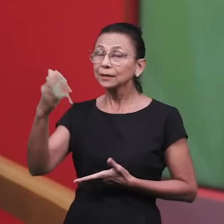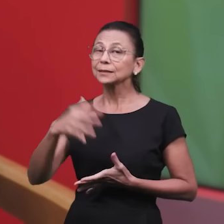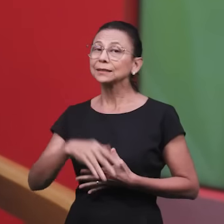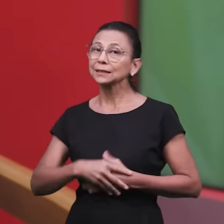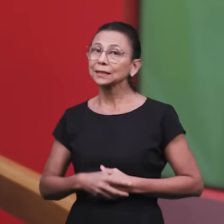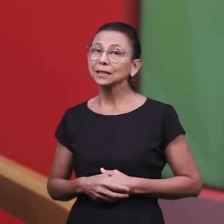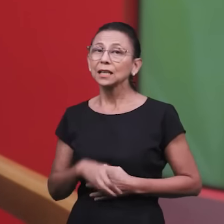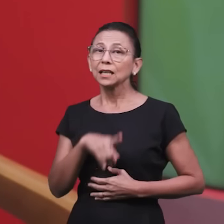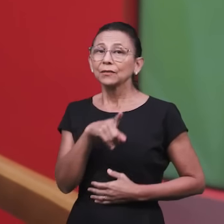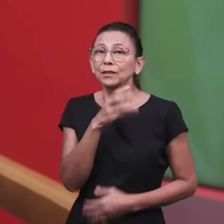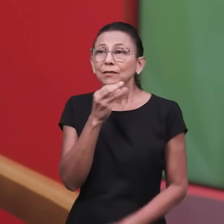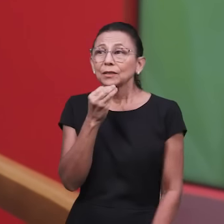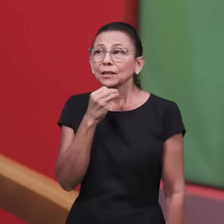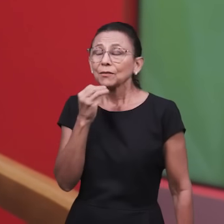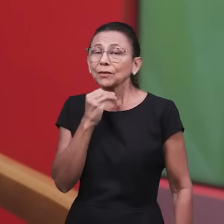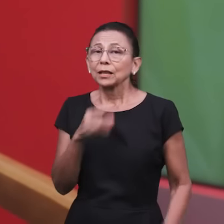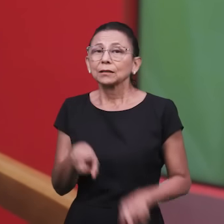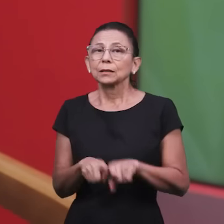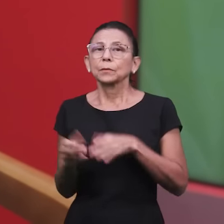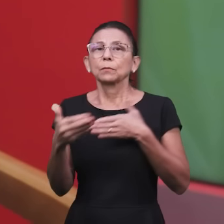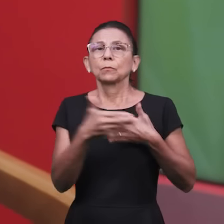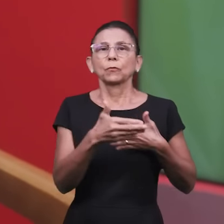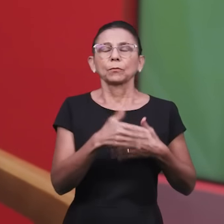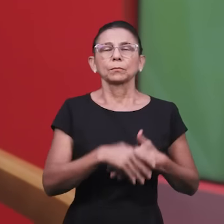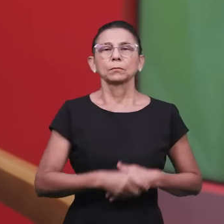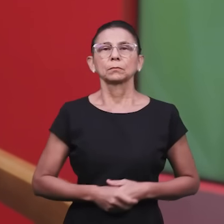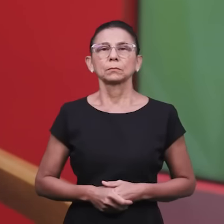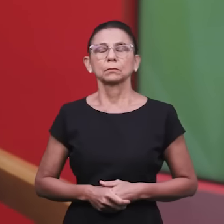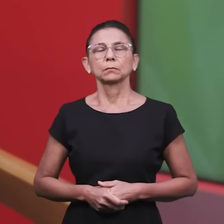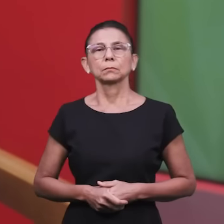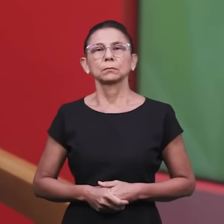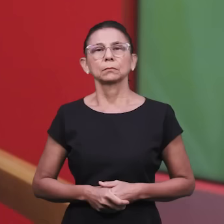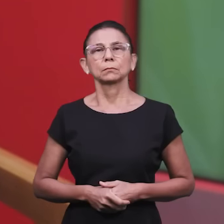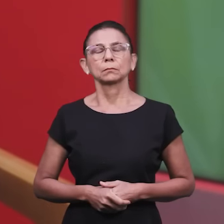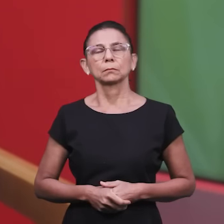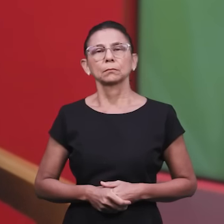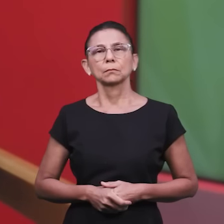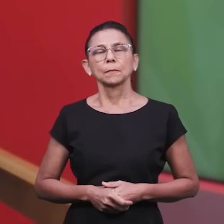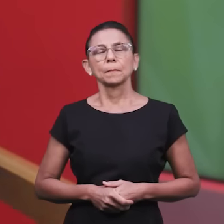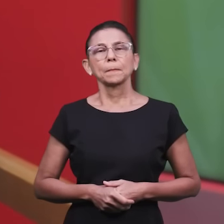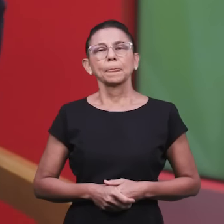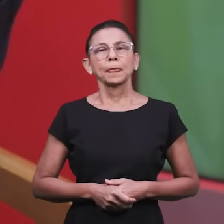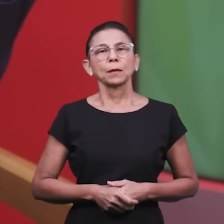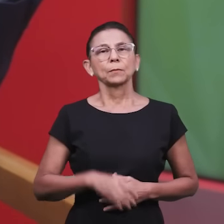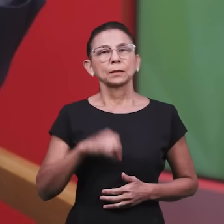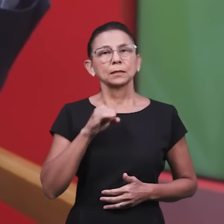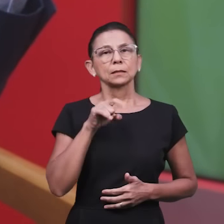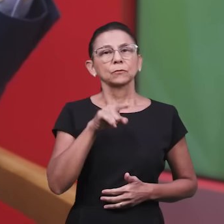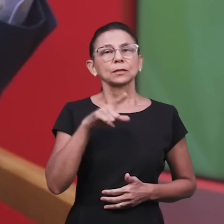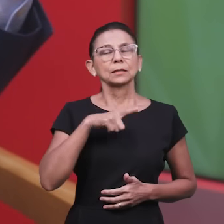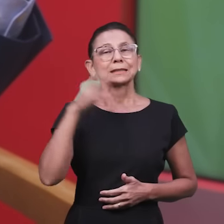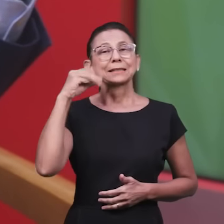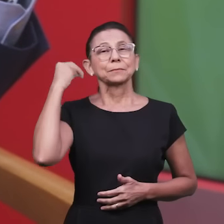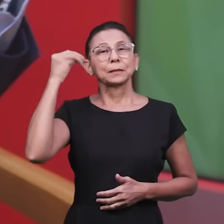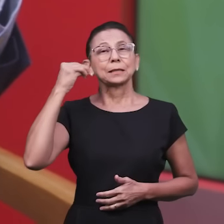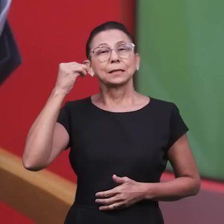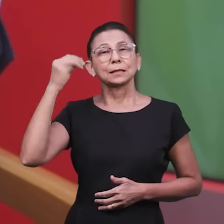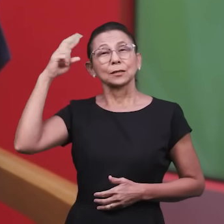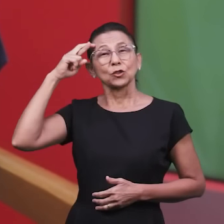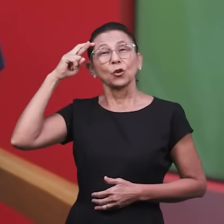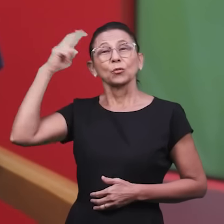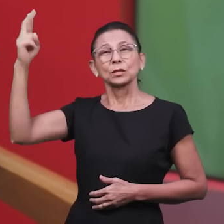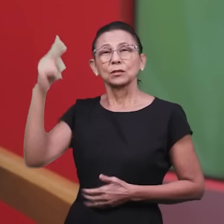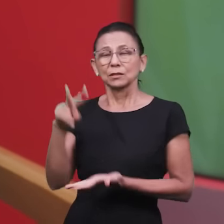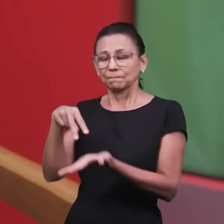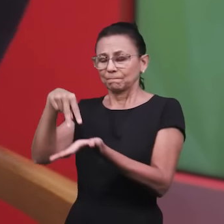está firmado na rocha não se abala, permanece firme. E o juízo é sobre o que está